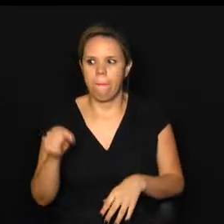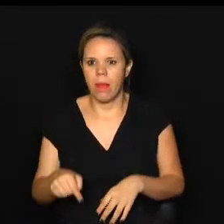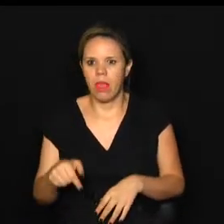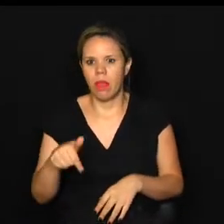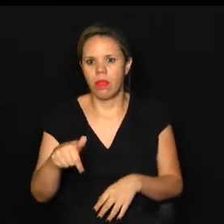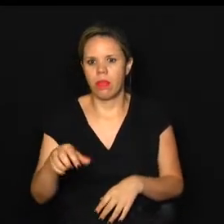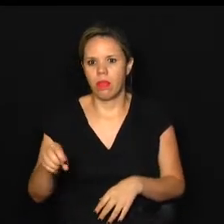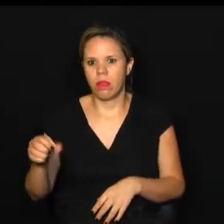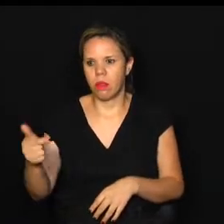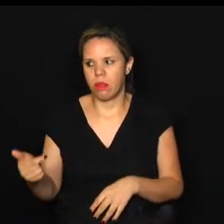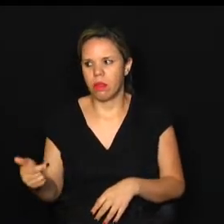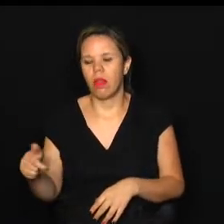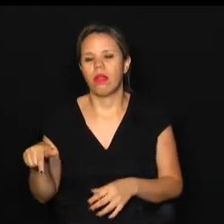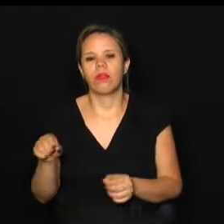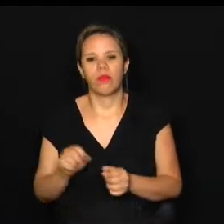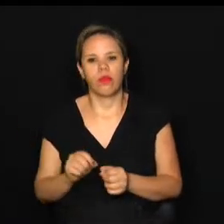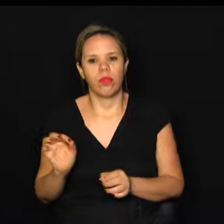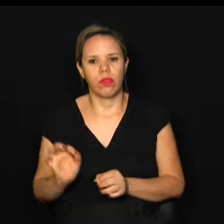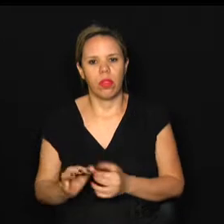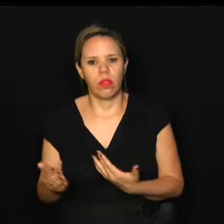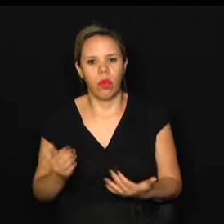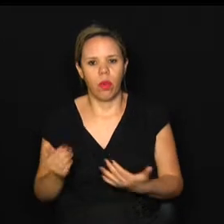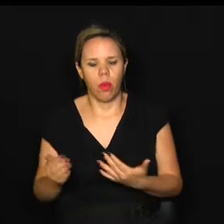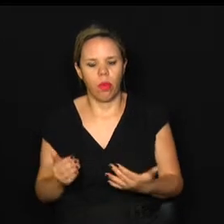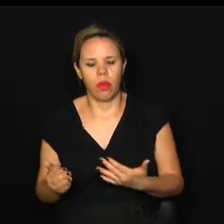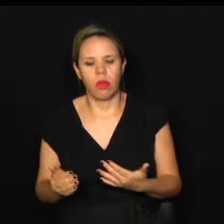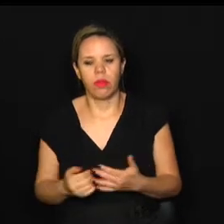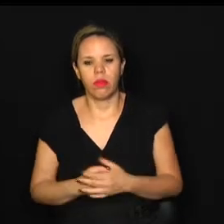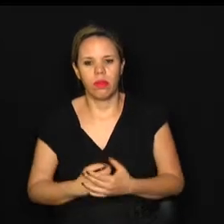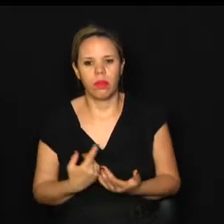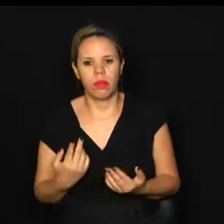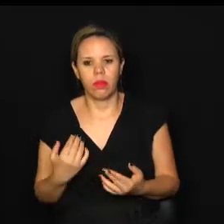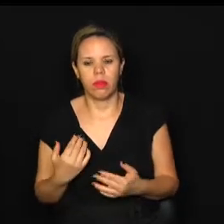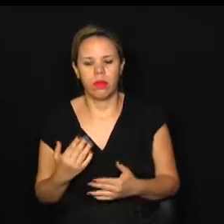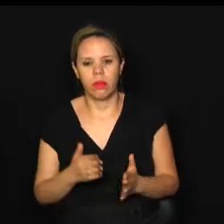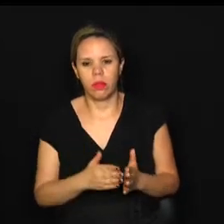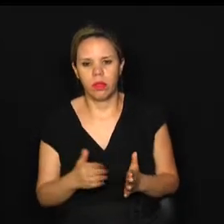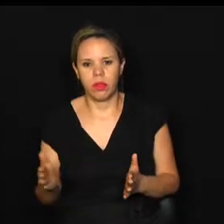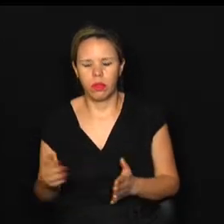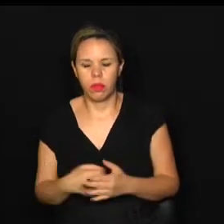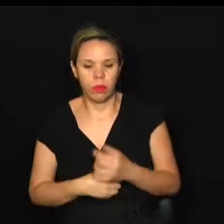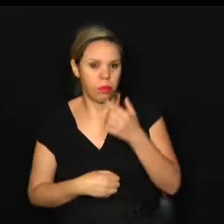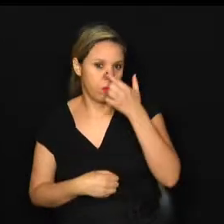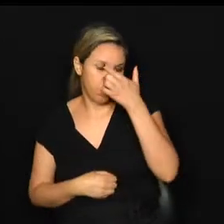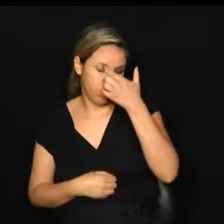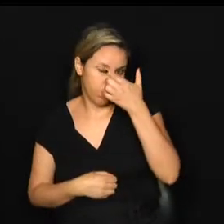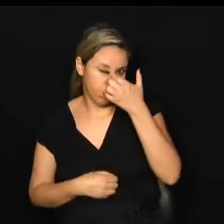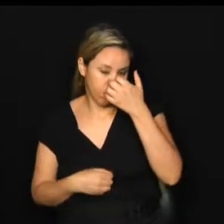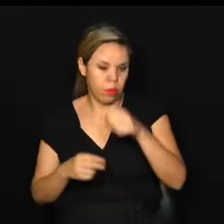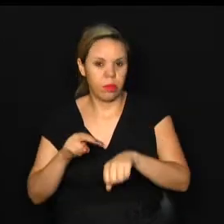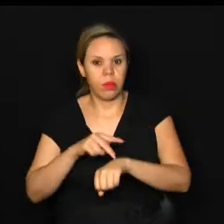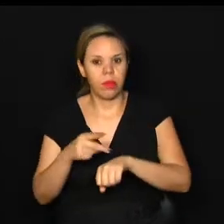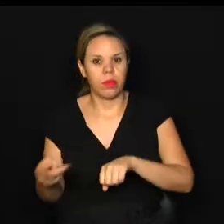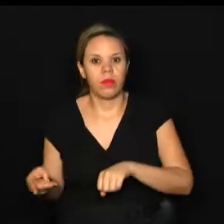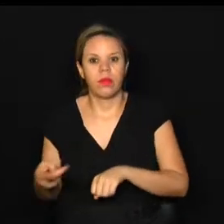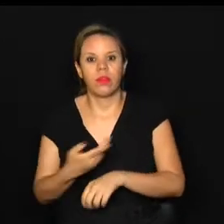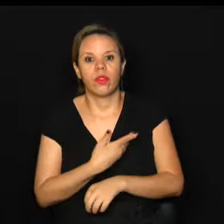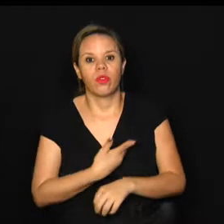1.707%, quando comparado aí os iguais períodos, né? Nas transferências do Estado, houve uma queda